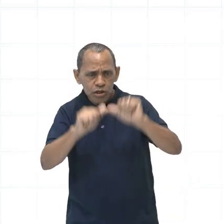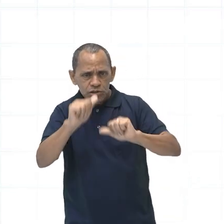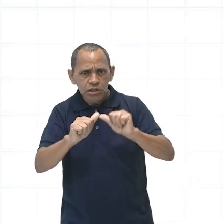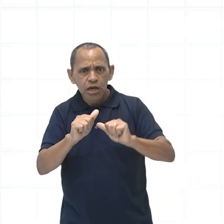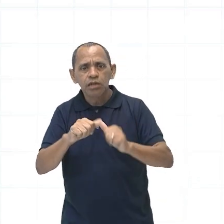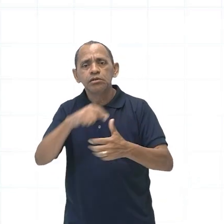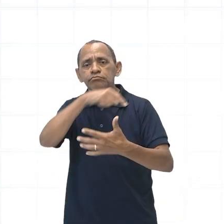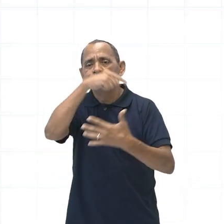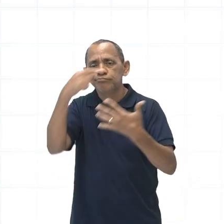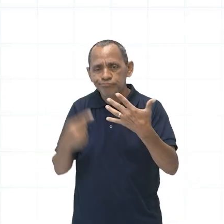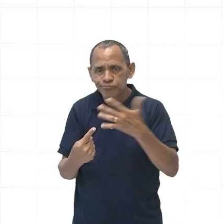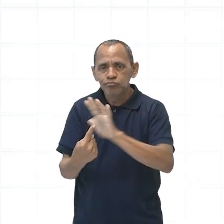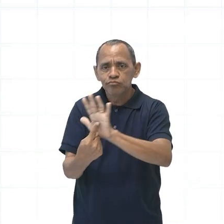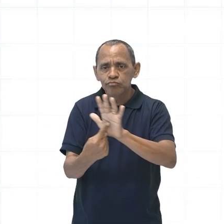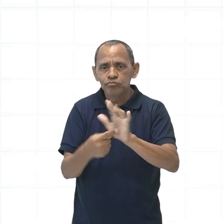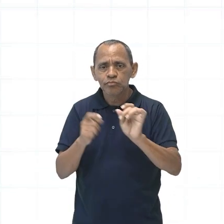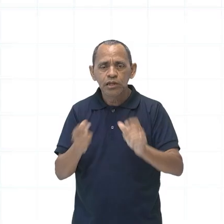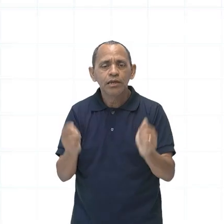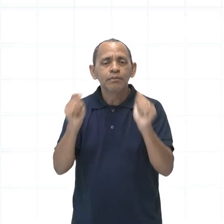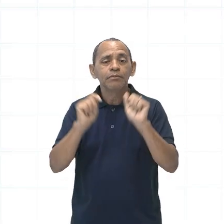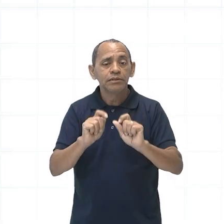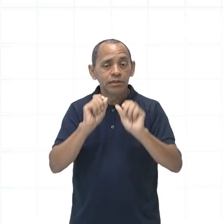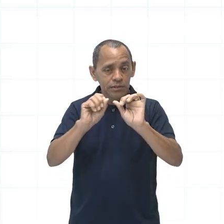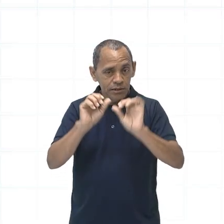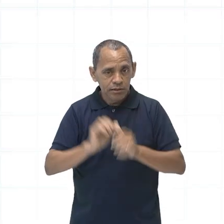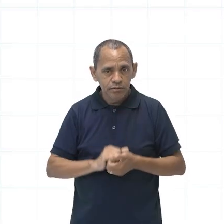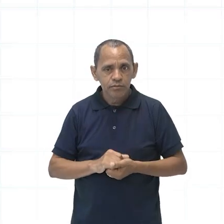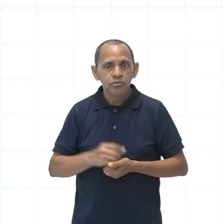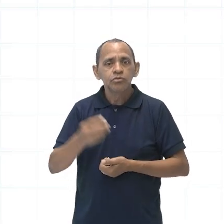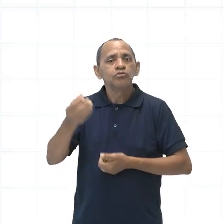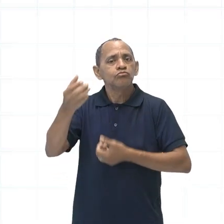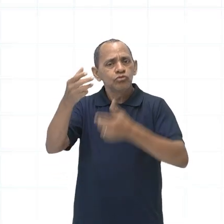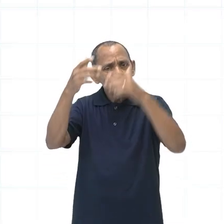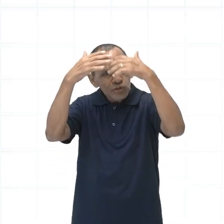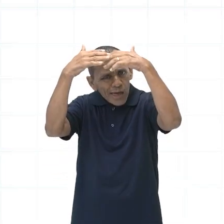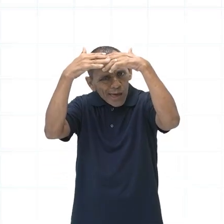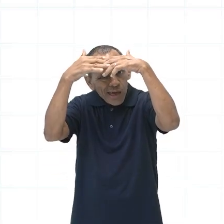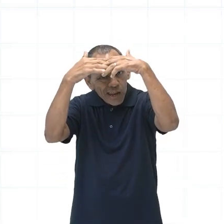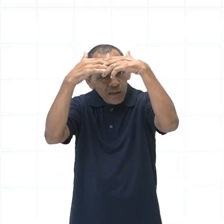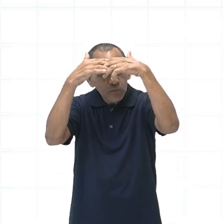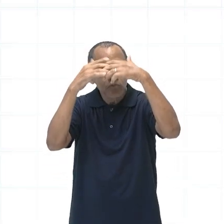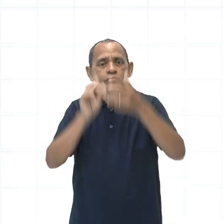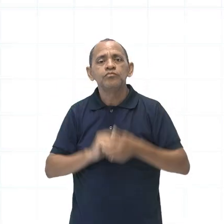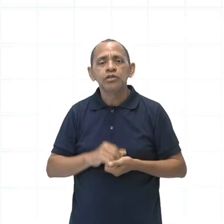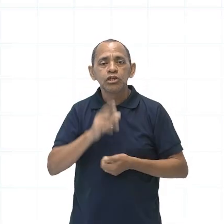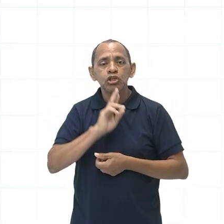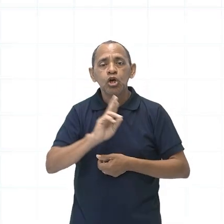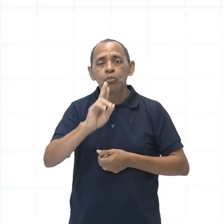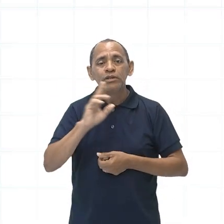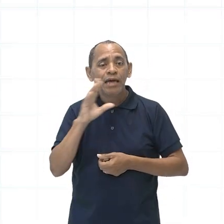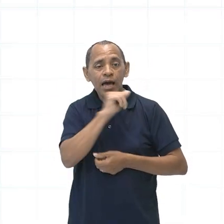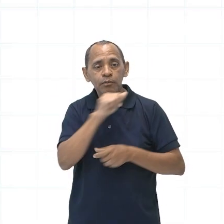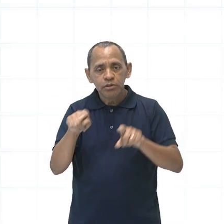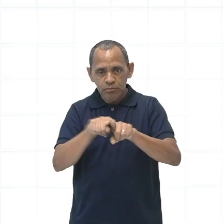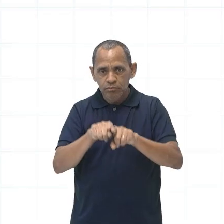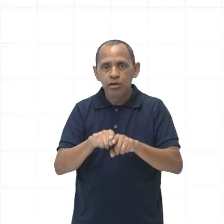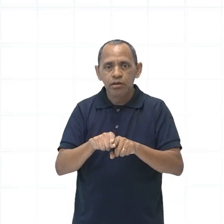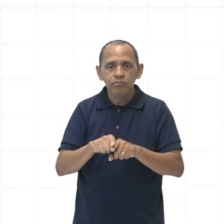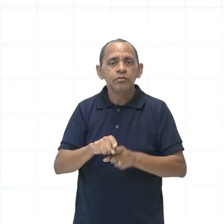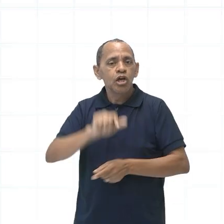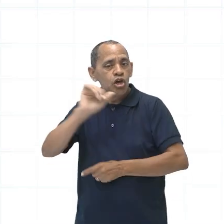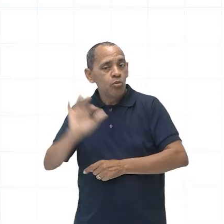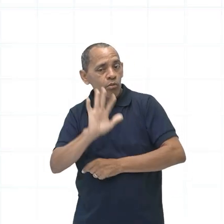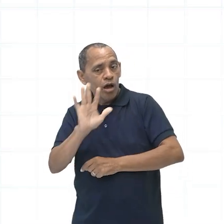elas destacamos a nossa capacidade cerebral de responder rapidamente à combinação imagem, som